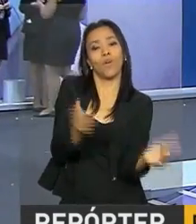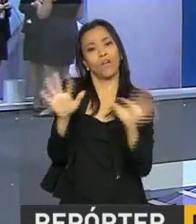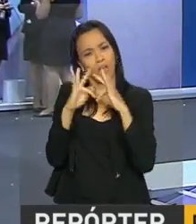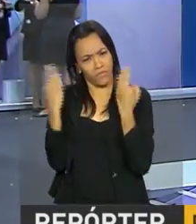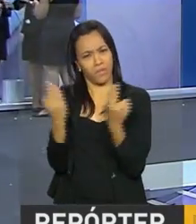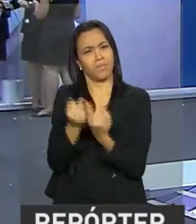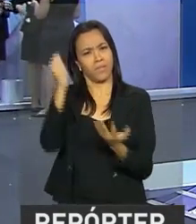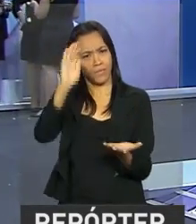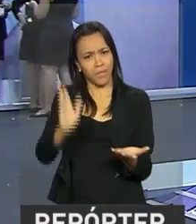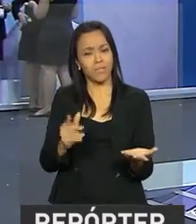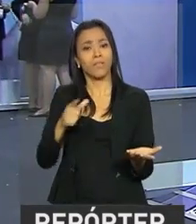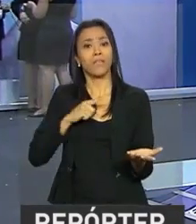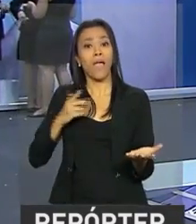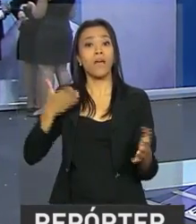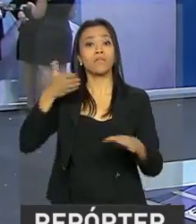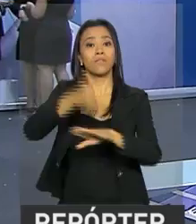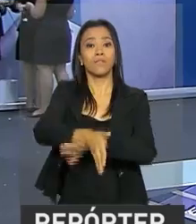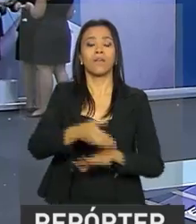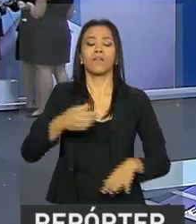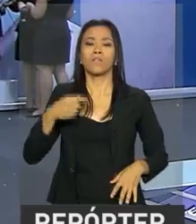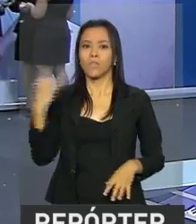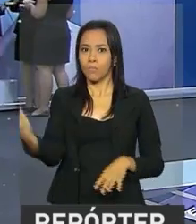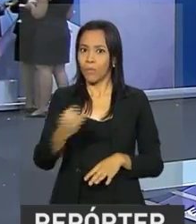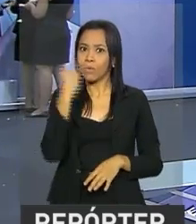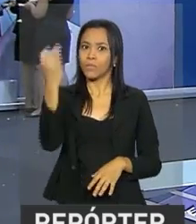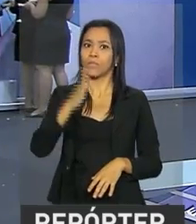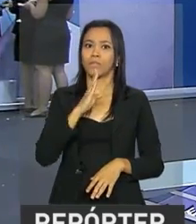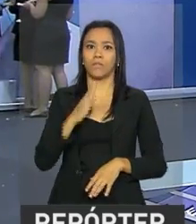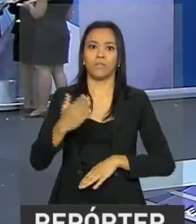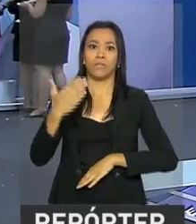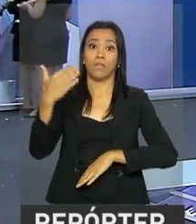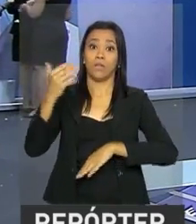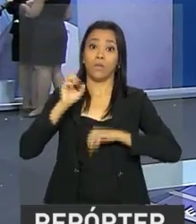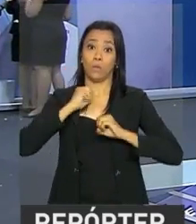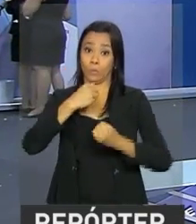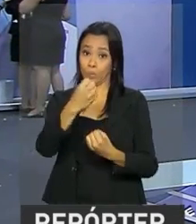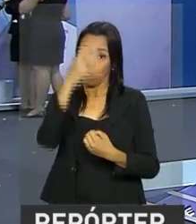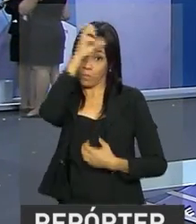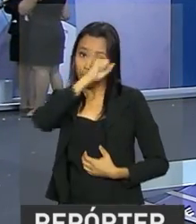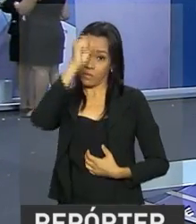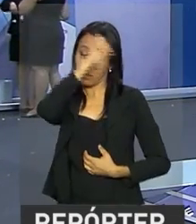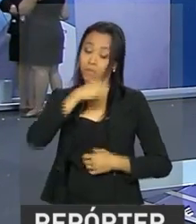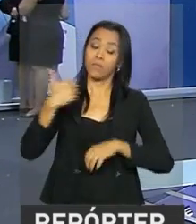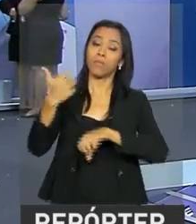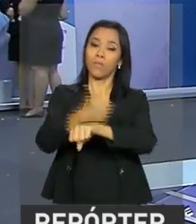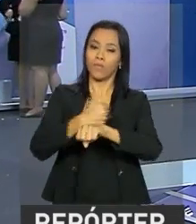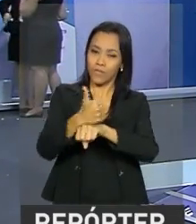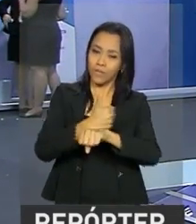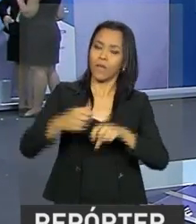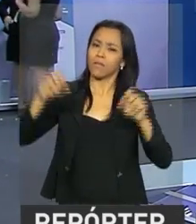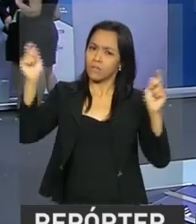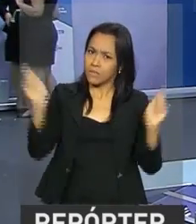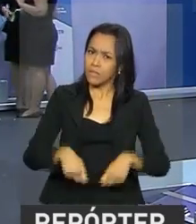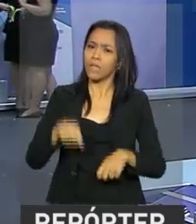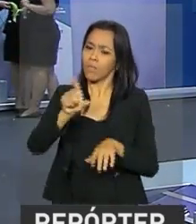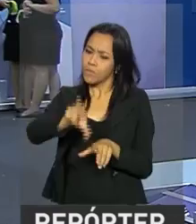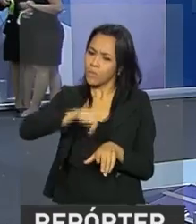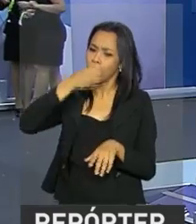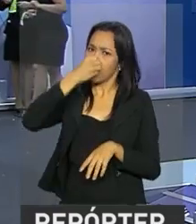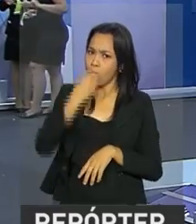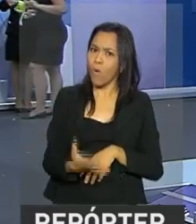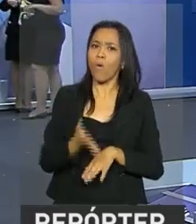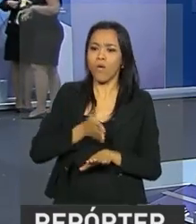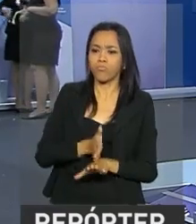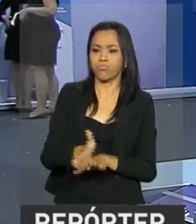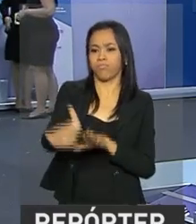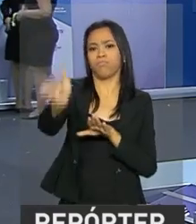brasileira ter acesso à importância da educação profissional. A educação profissional é, sim, uma escolha boa que o jovem